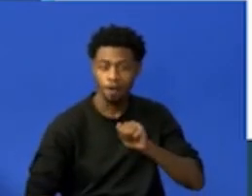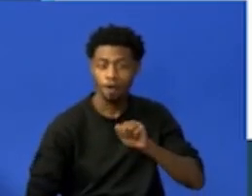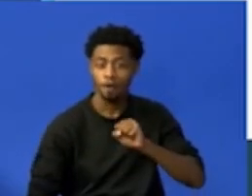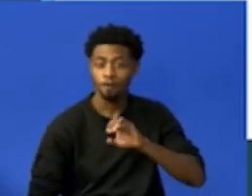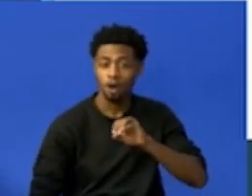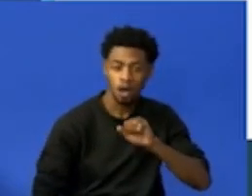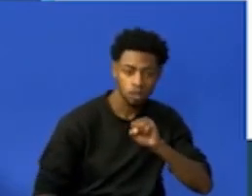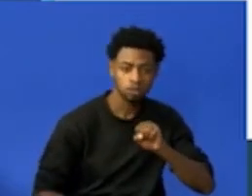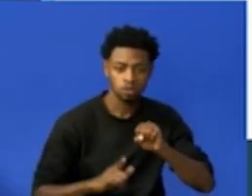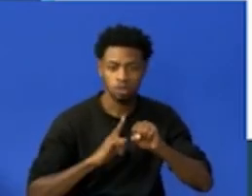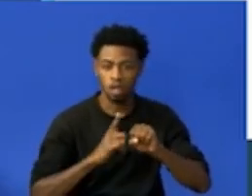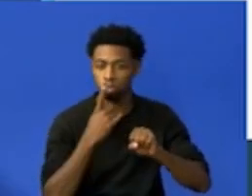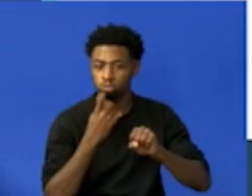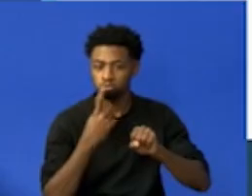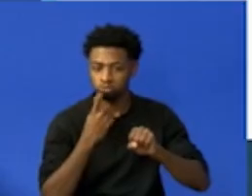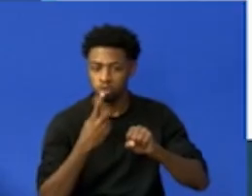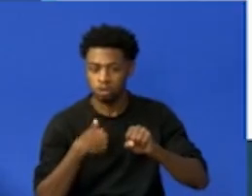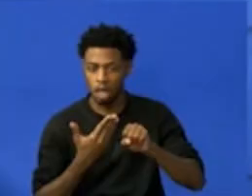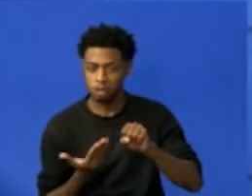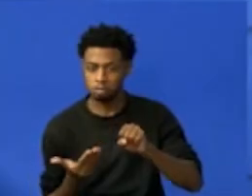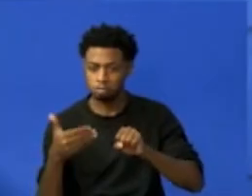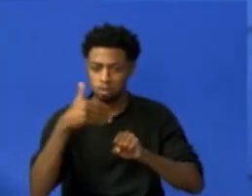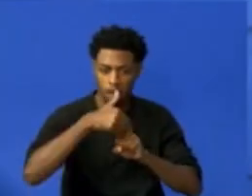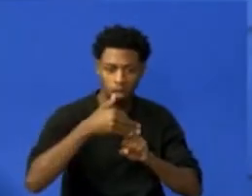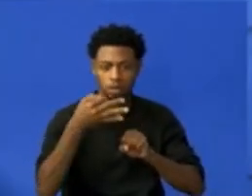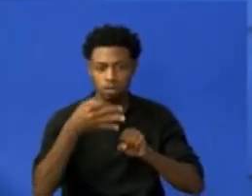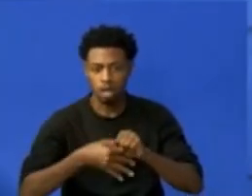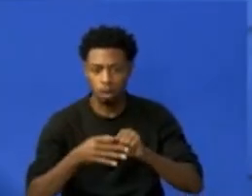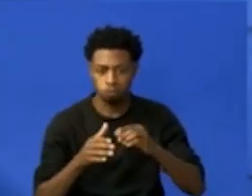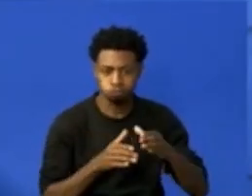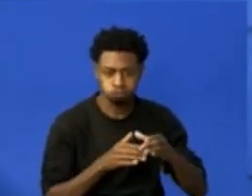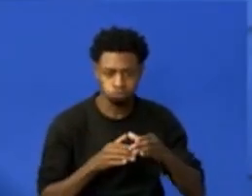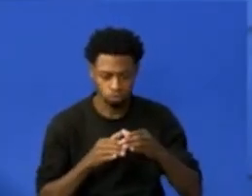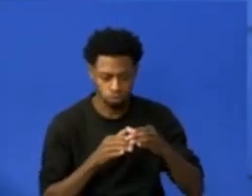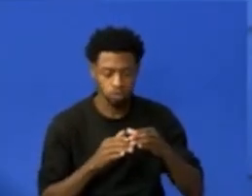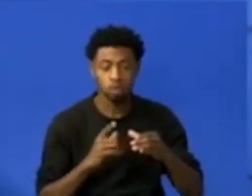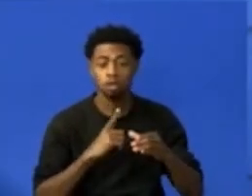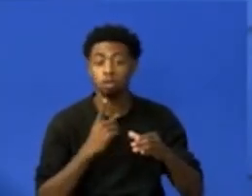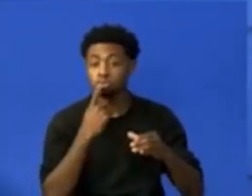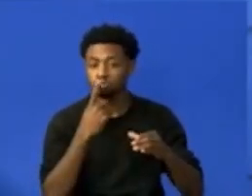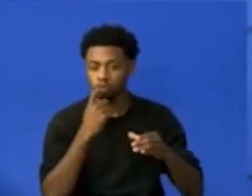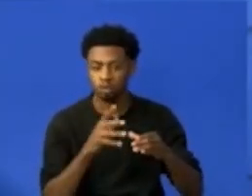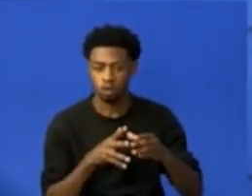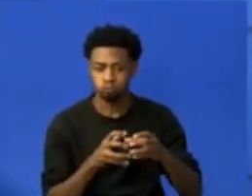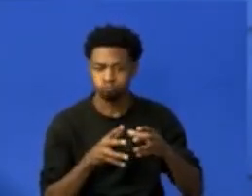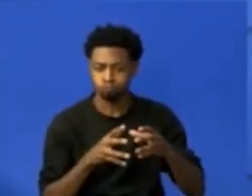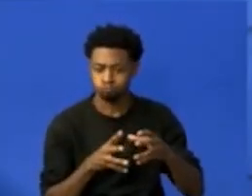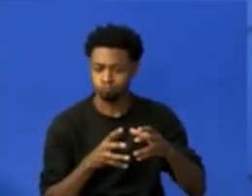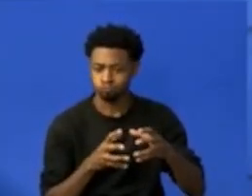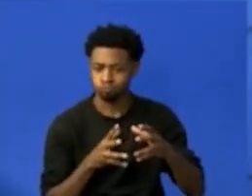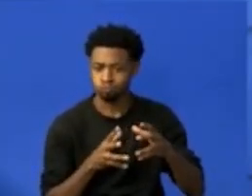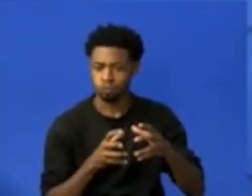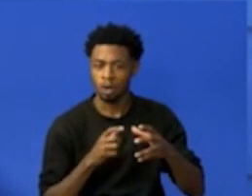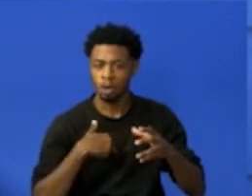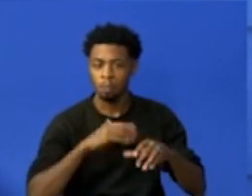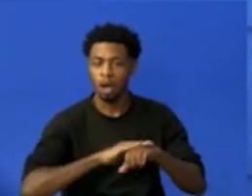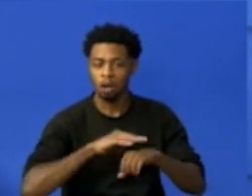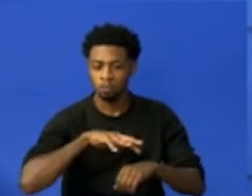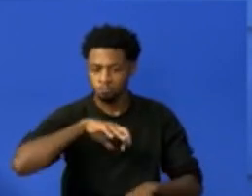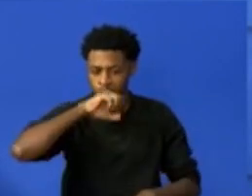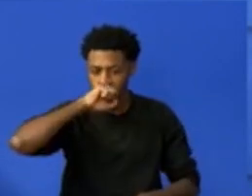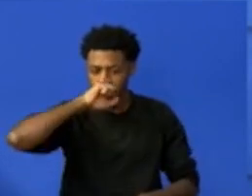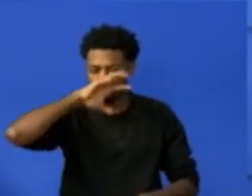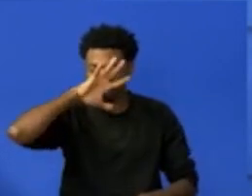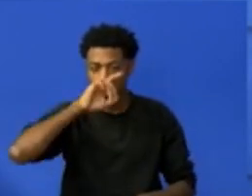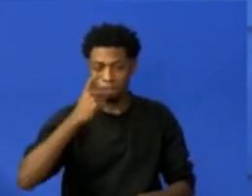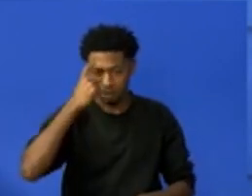que vão estar chegando nesse cérebro. Eu aumento o aporte, a quantidade de sangue, faço com que meu cérebro tenha mais oxigênio e